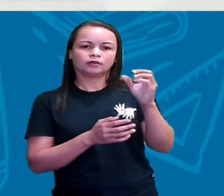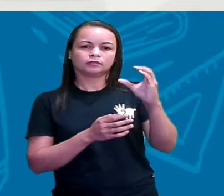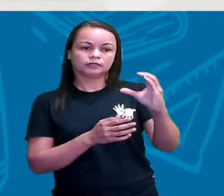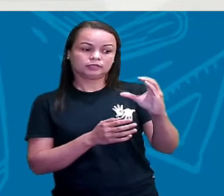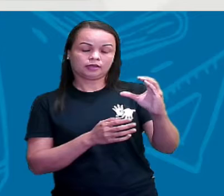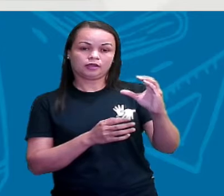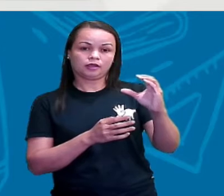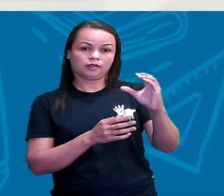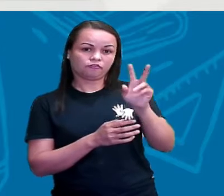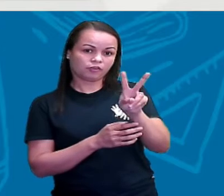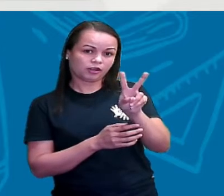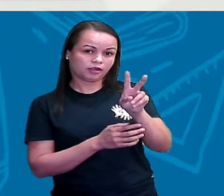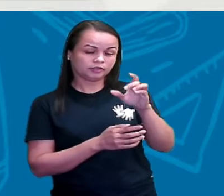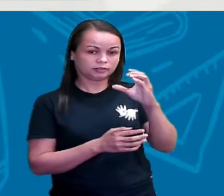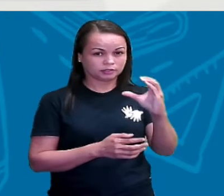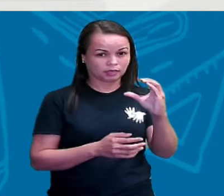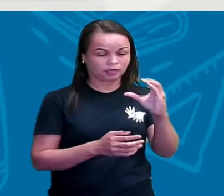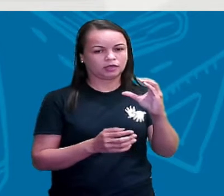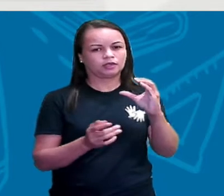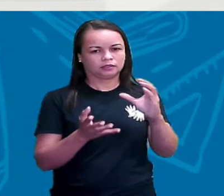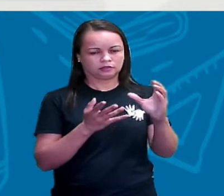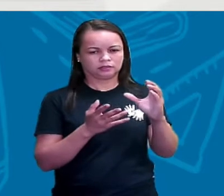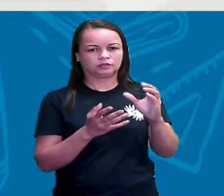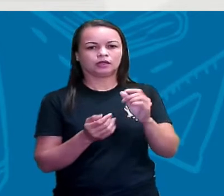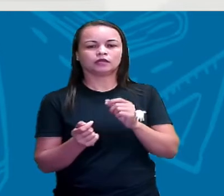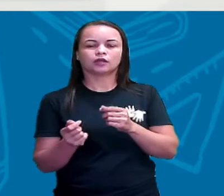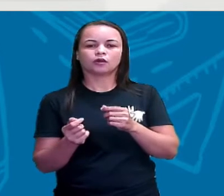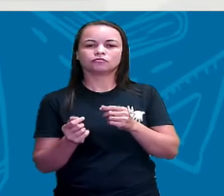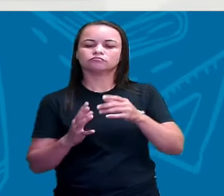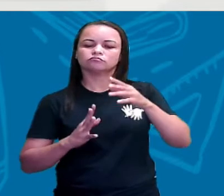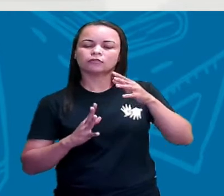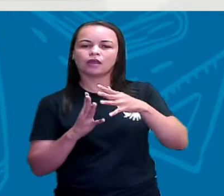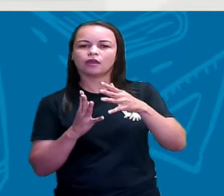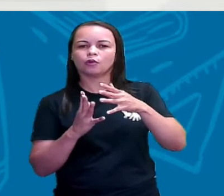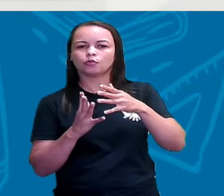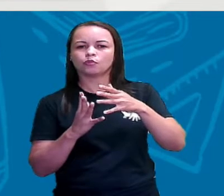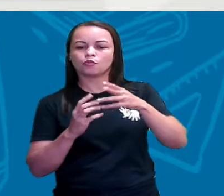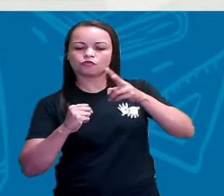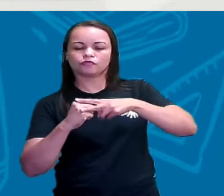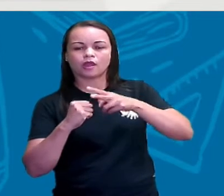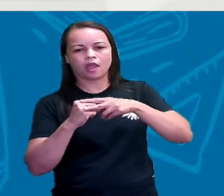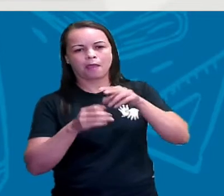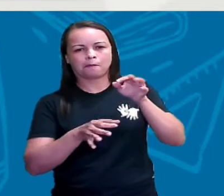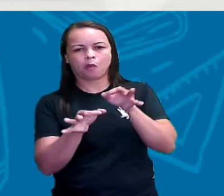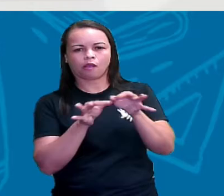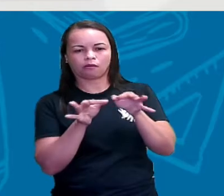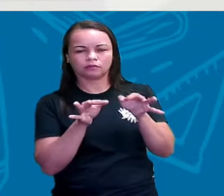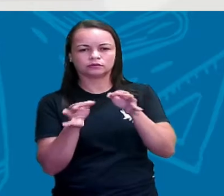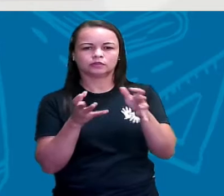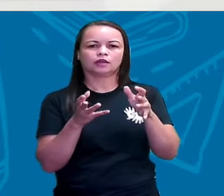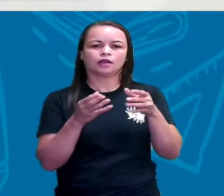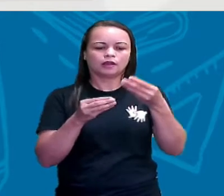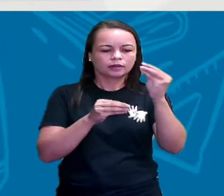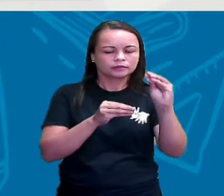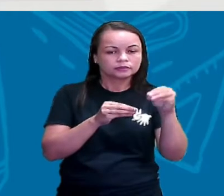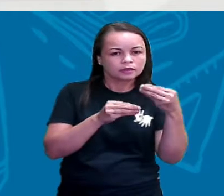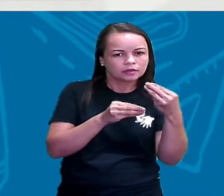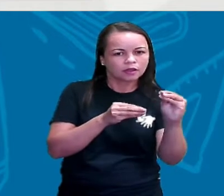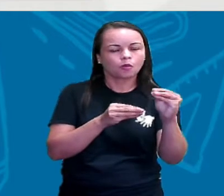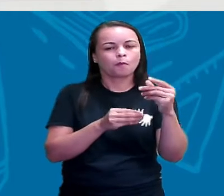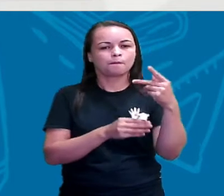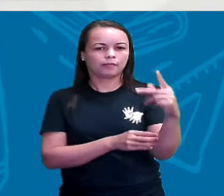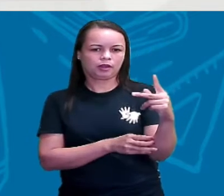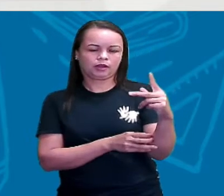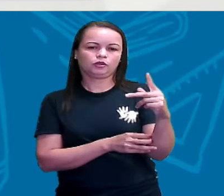formação CVC, to stop é um verbo regular. Acrescentei aí mais outro P e o